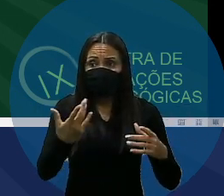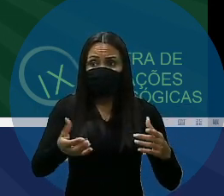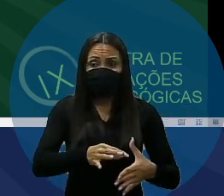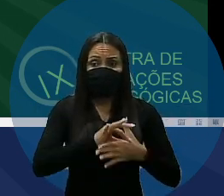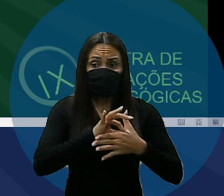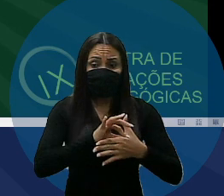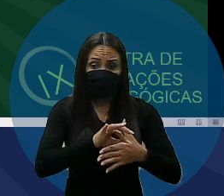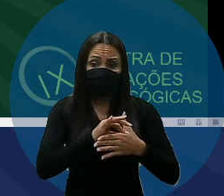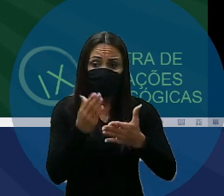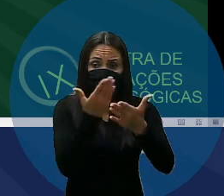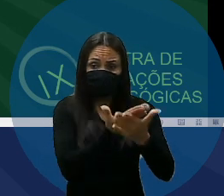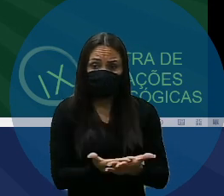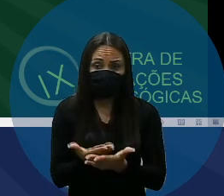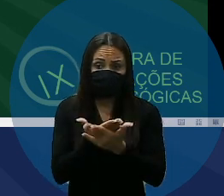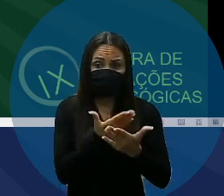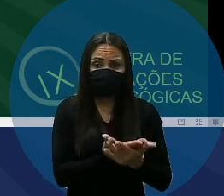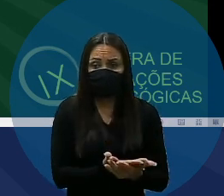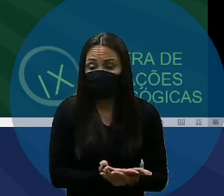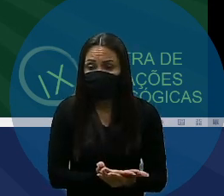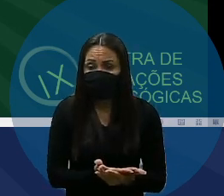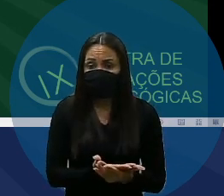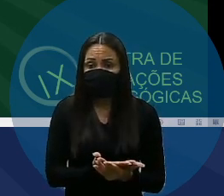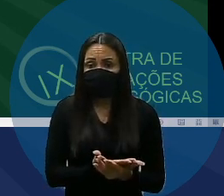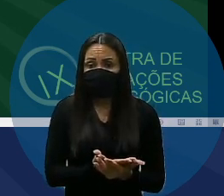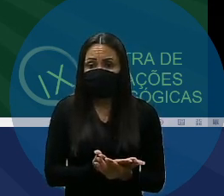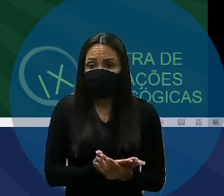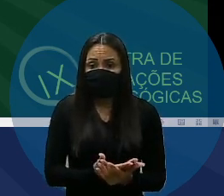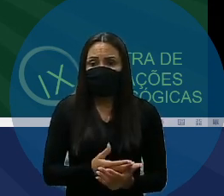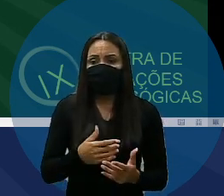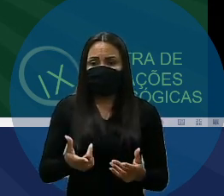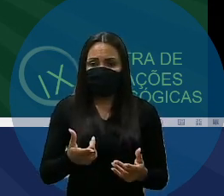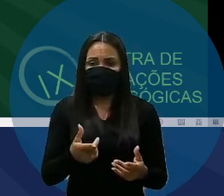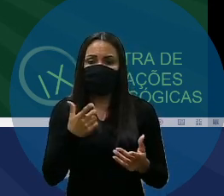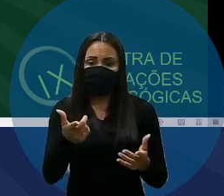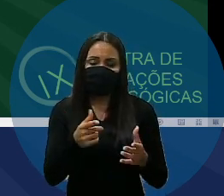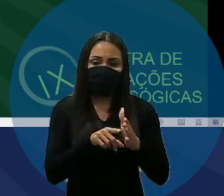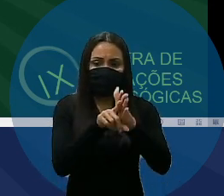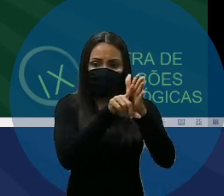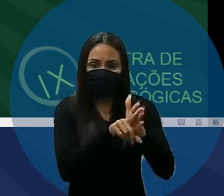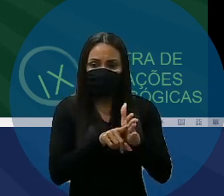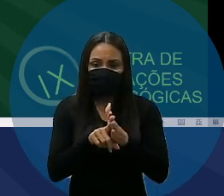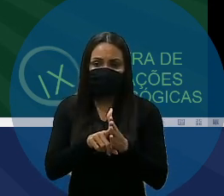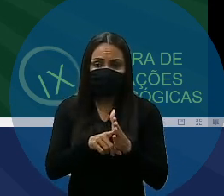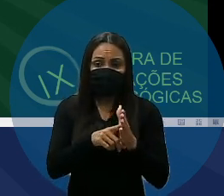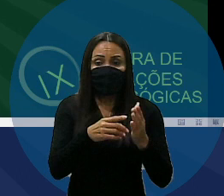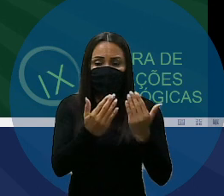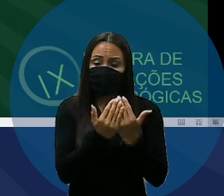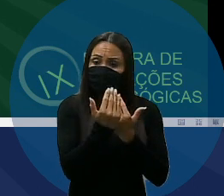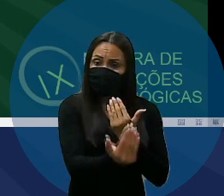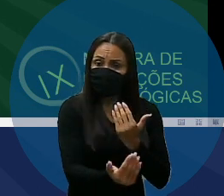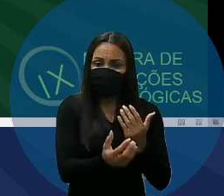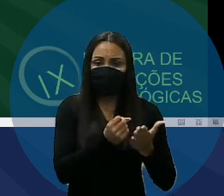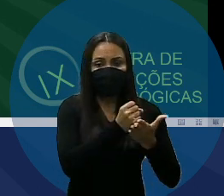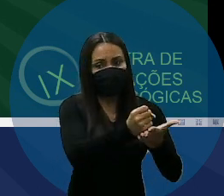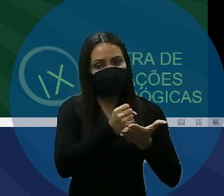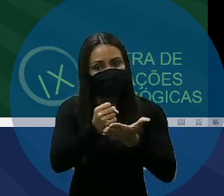estudantil, querendo ou não, né, tantos monitores que estavam ali à frente, ajudando os meninos, então